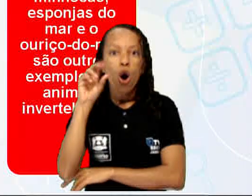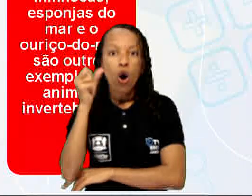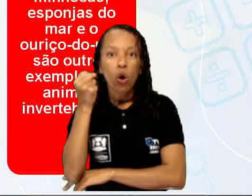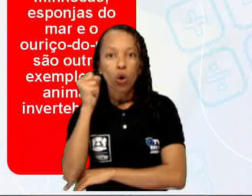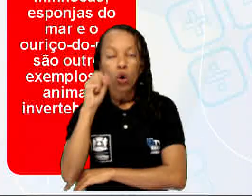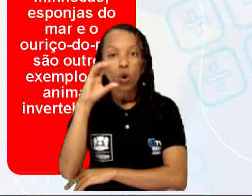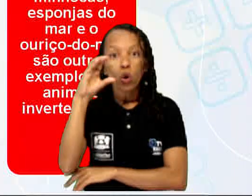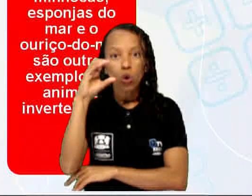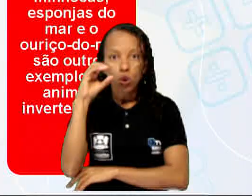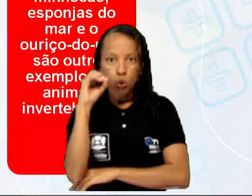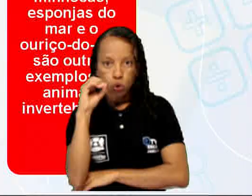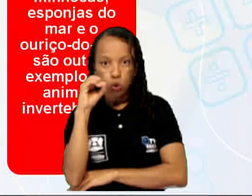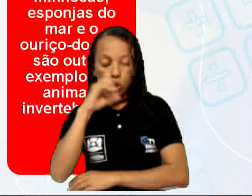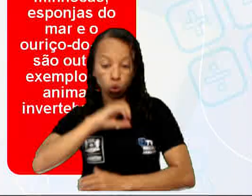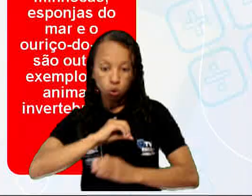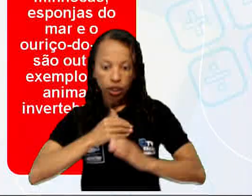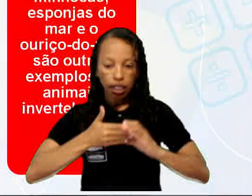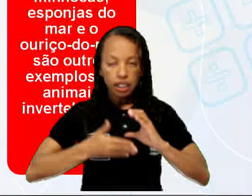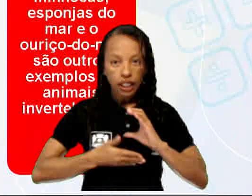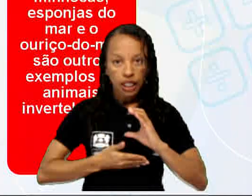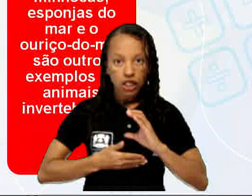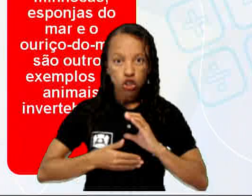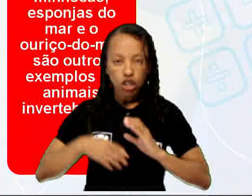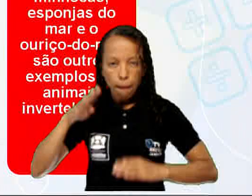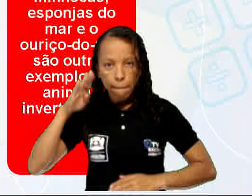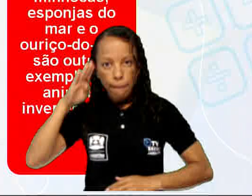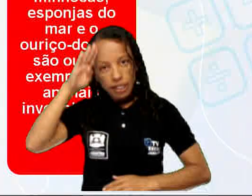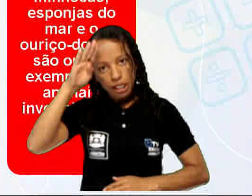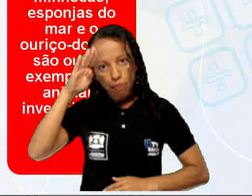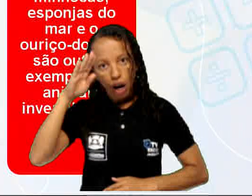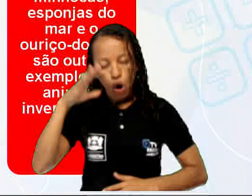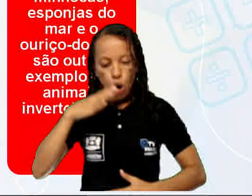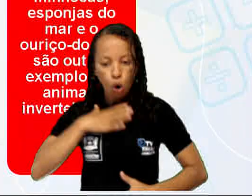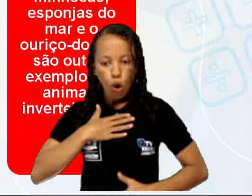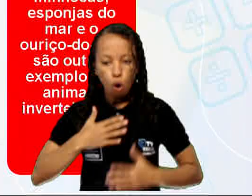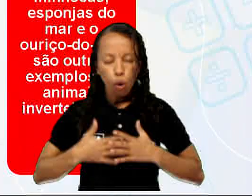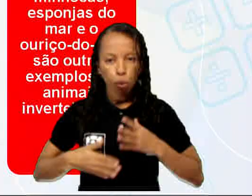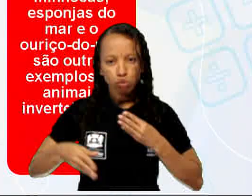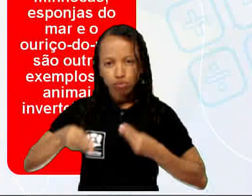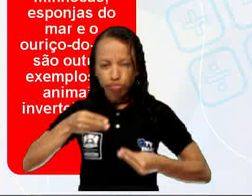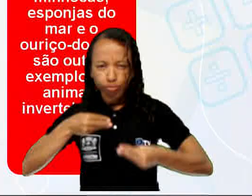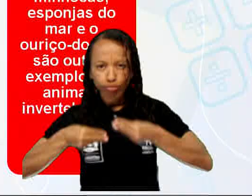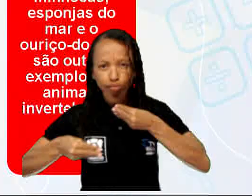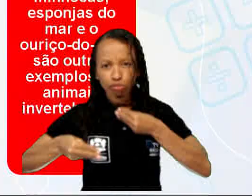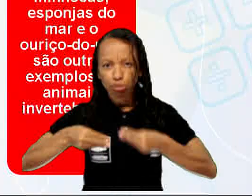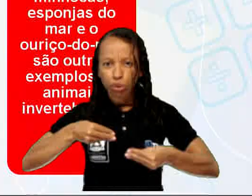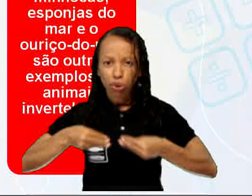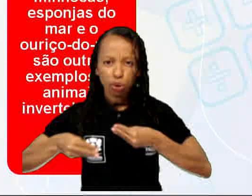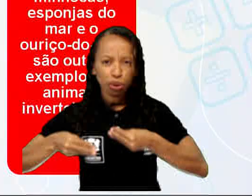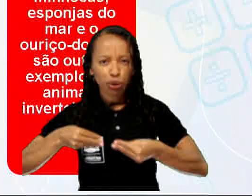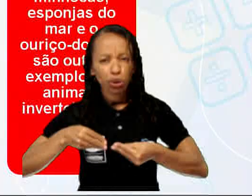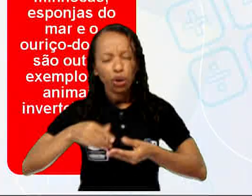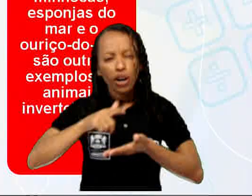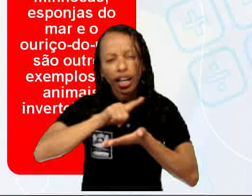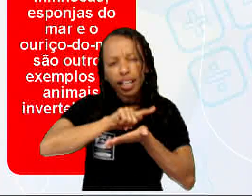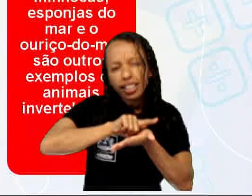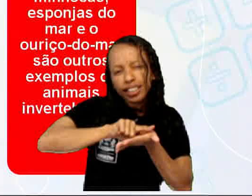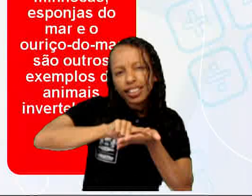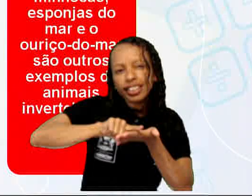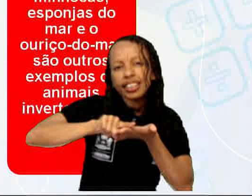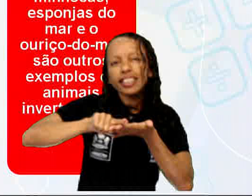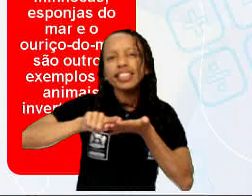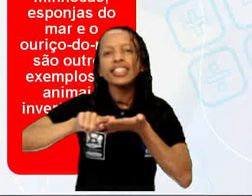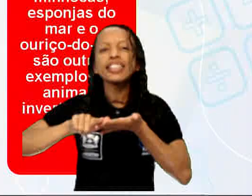característica principal deles é que ele tem um corpo mole, se desliza, né? Ele, para se locomover, ele